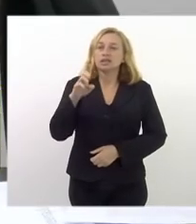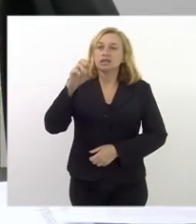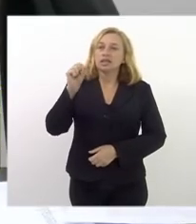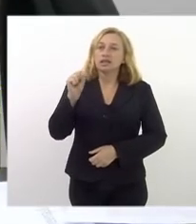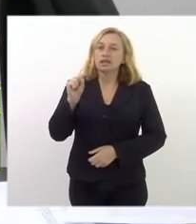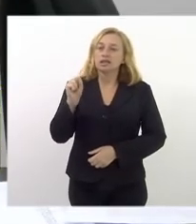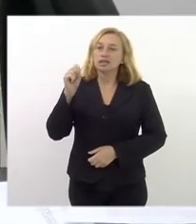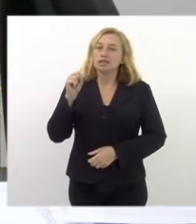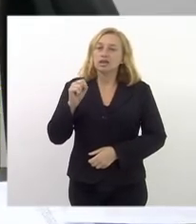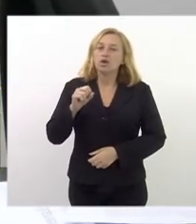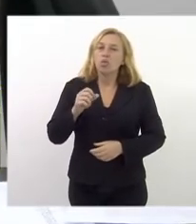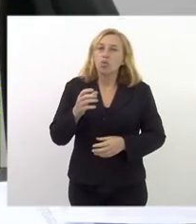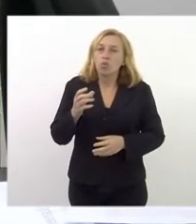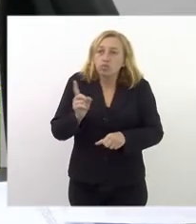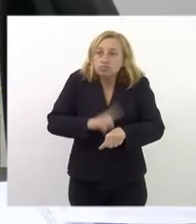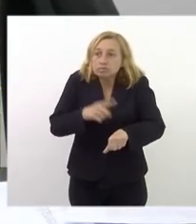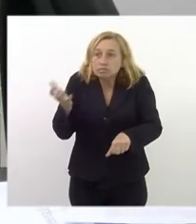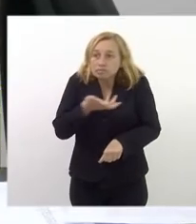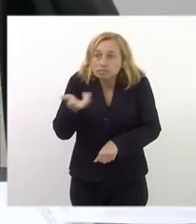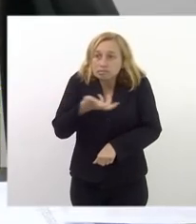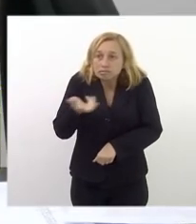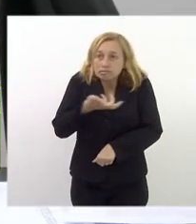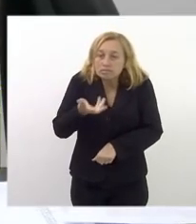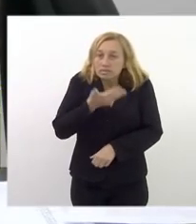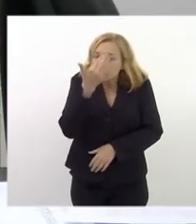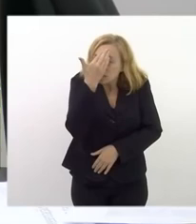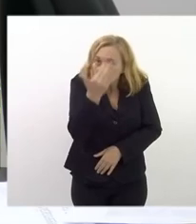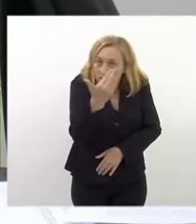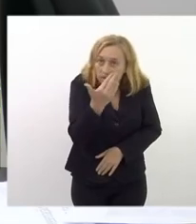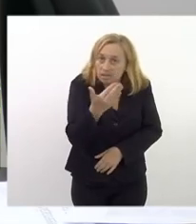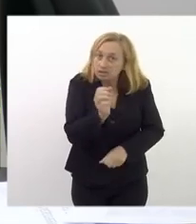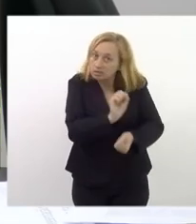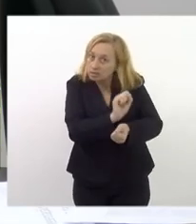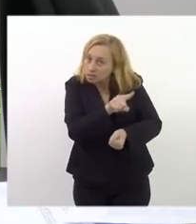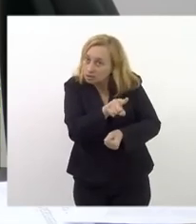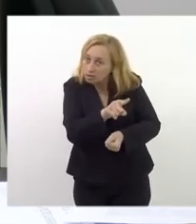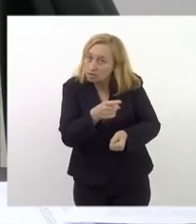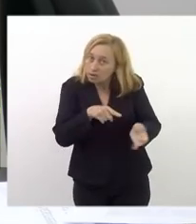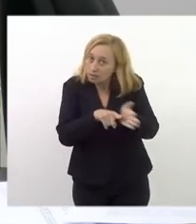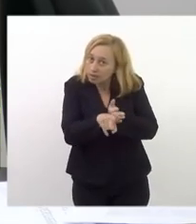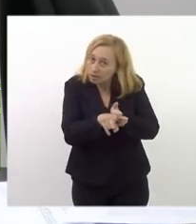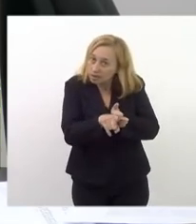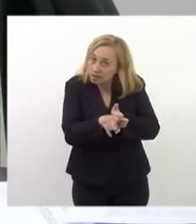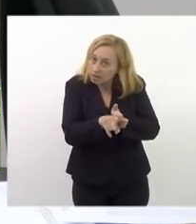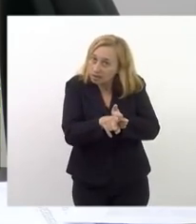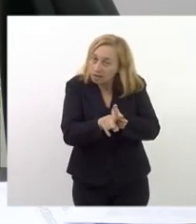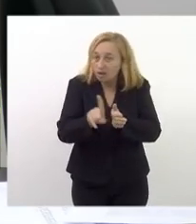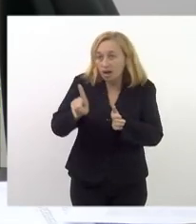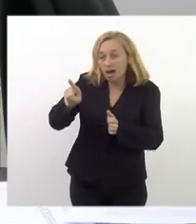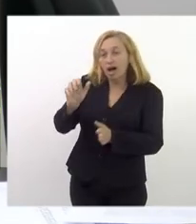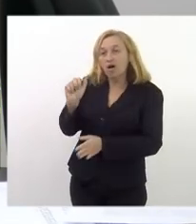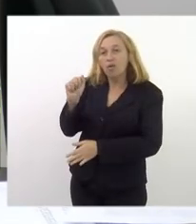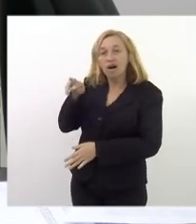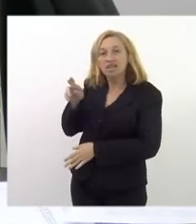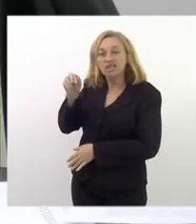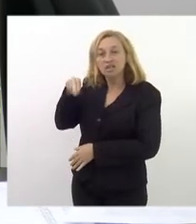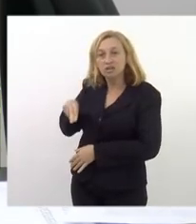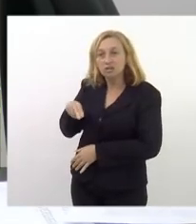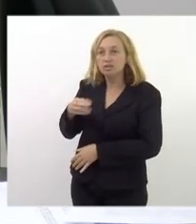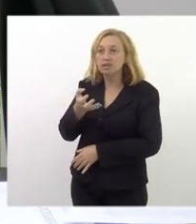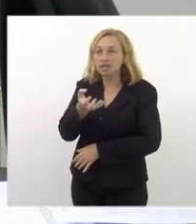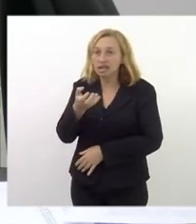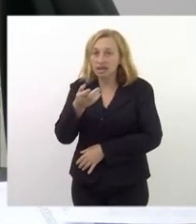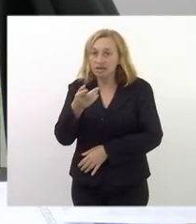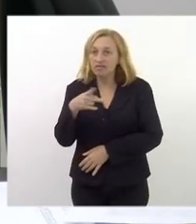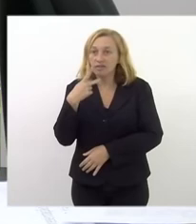que o tempo aqui está correndo. Eu vou te agradecer, mas você fica aí, que eu quero perguntar ao Anderson Montese se ele